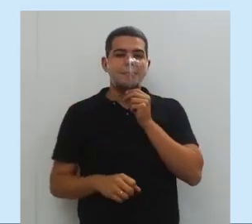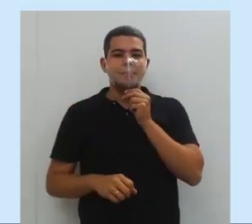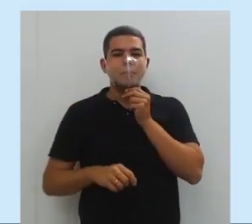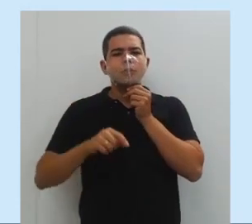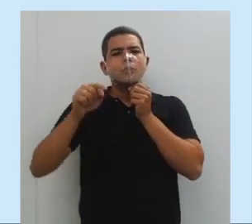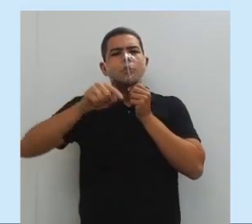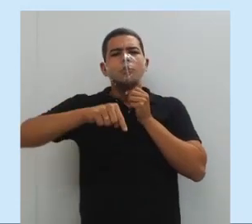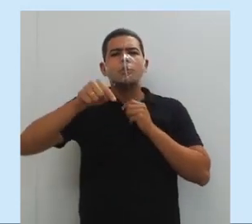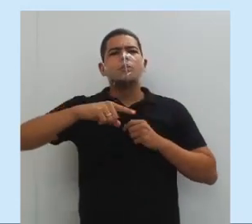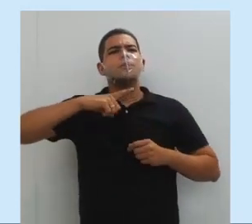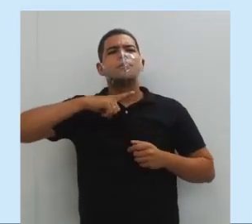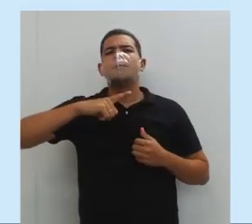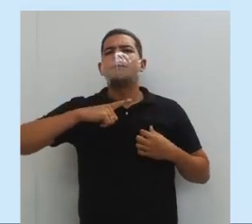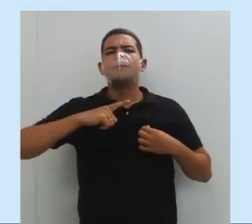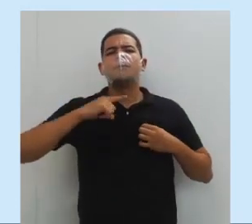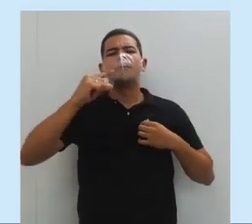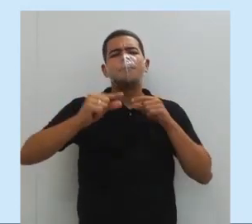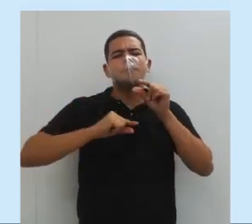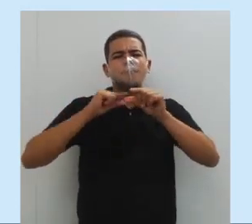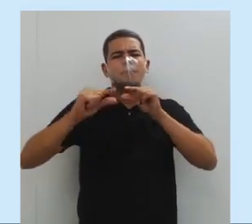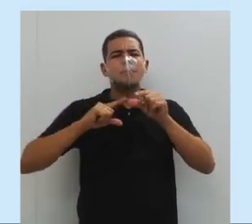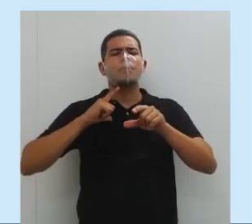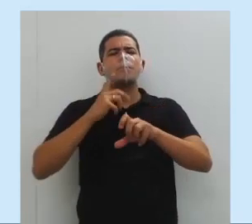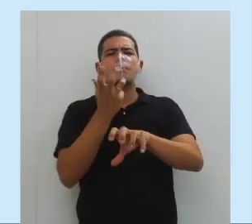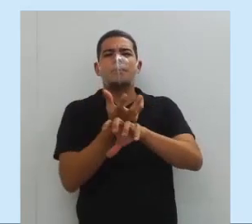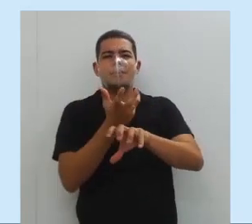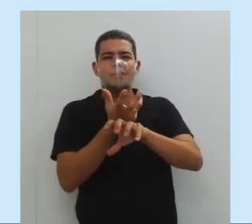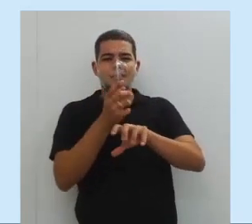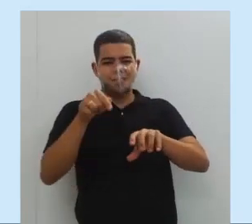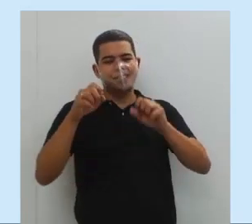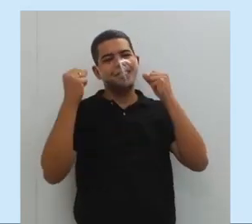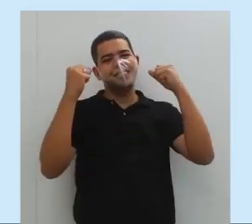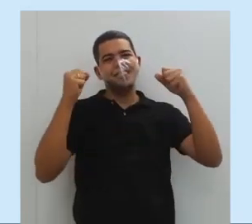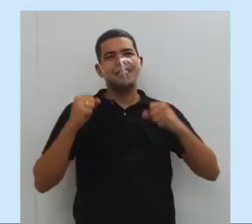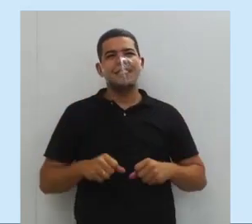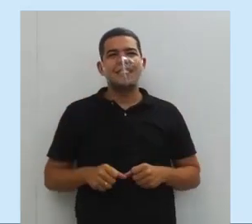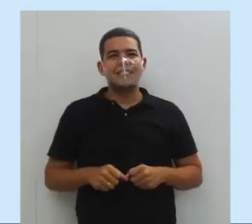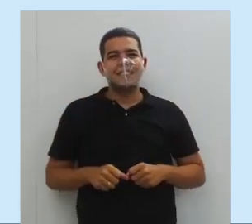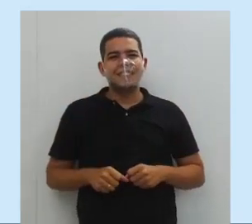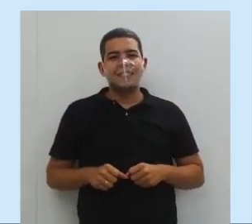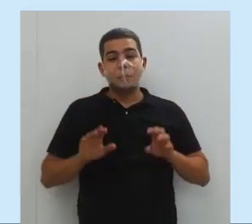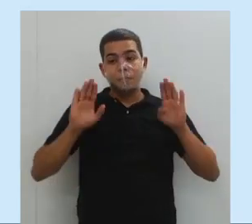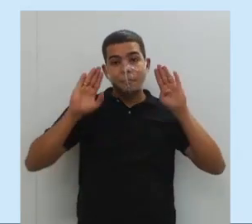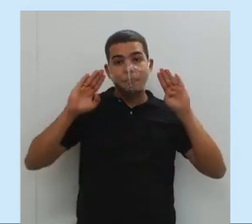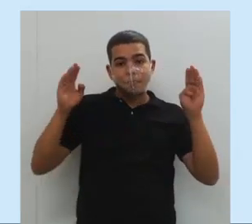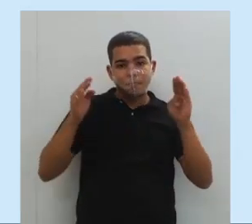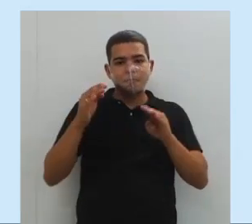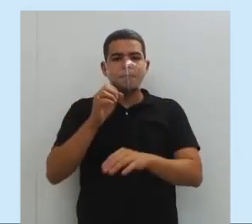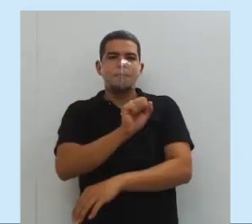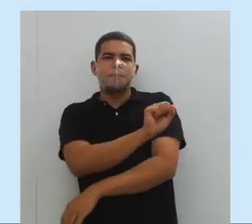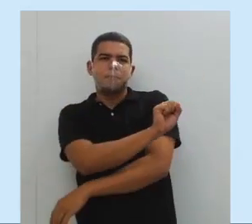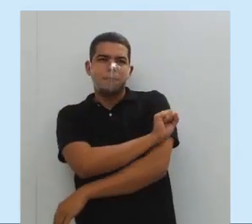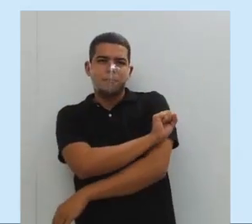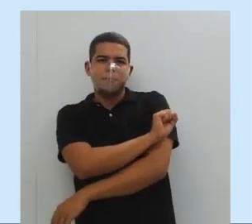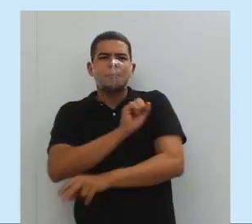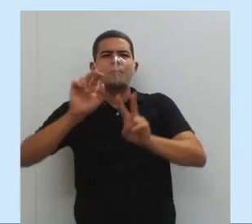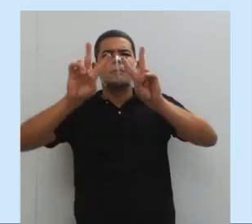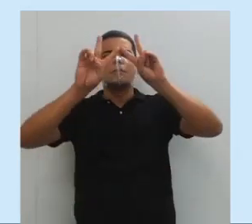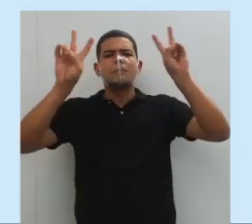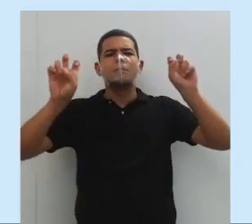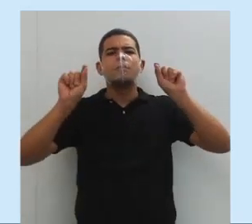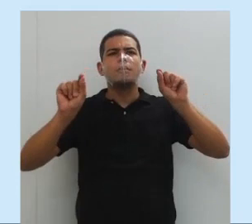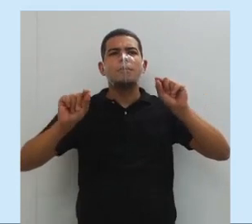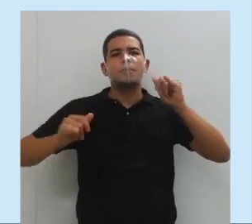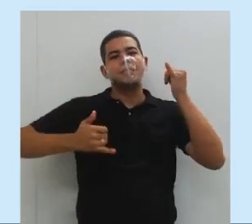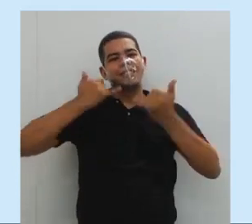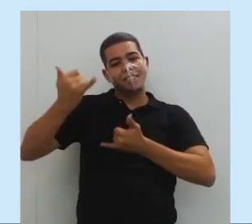vocês aqui hoje para aprendermos um pouquinho mais do nosso componente curricular. Hoje, na aula dos 8º anos, a unidade